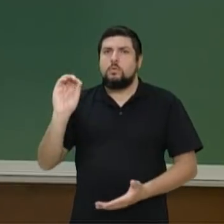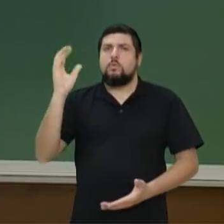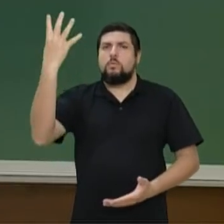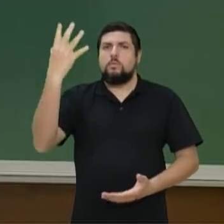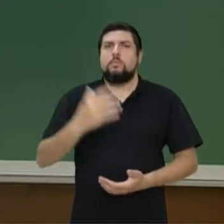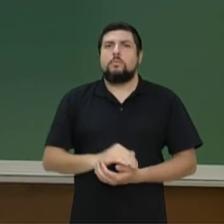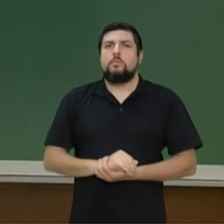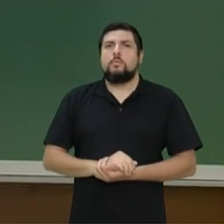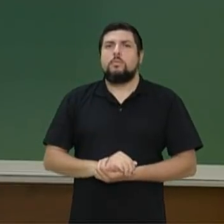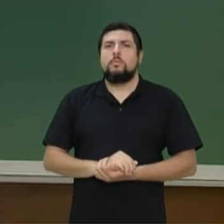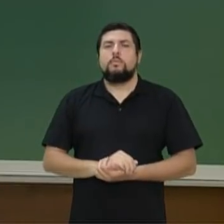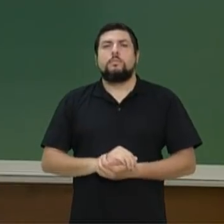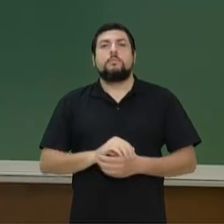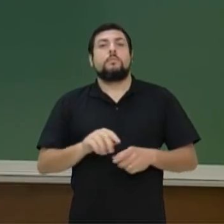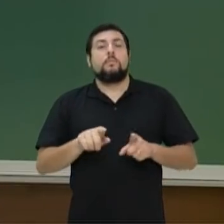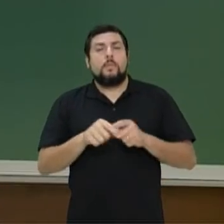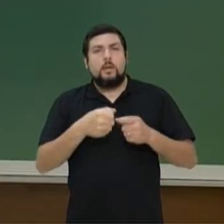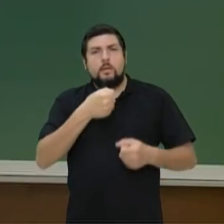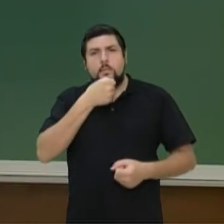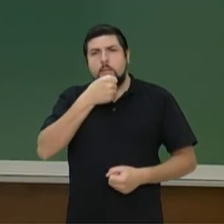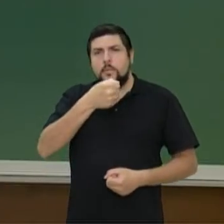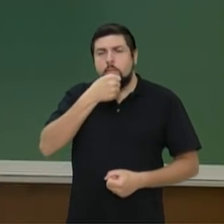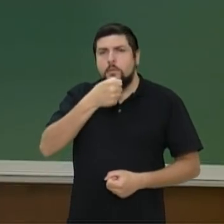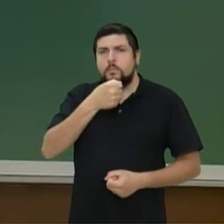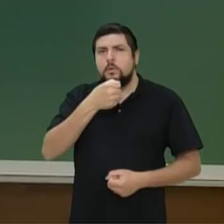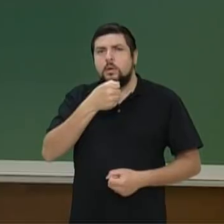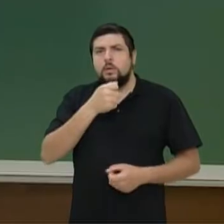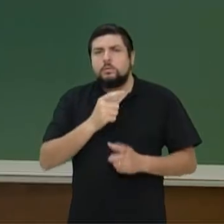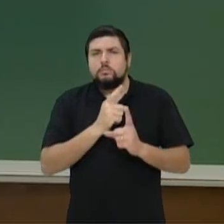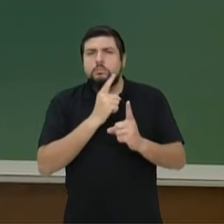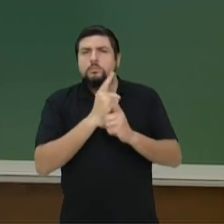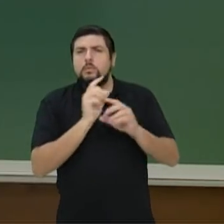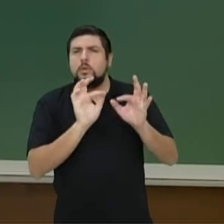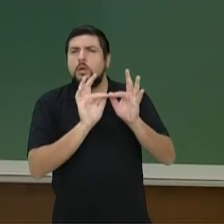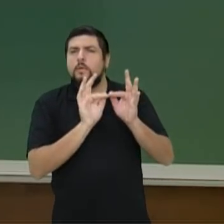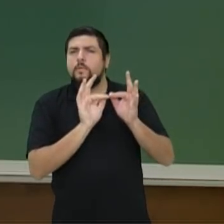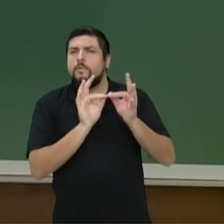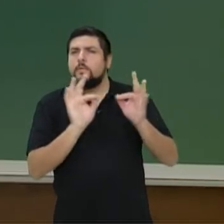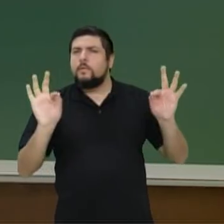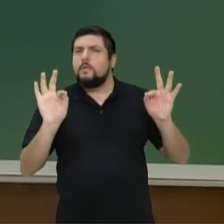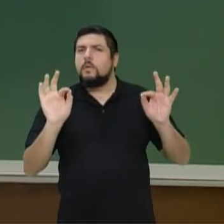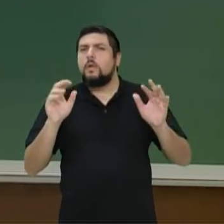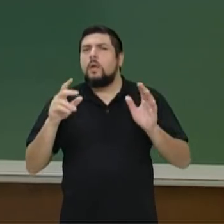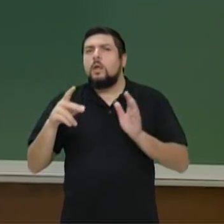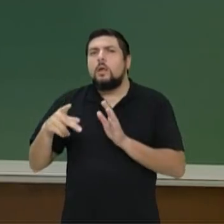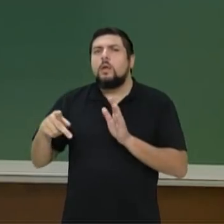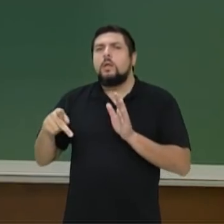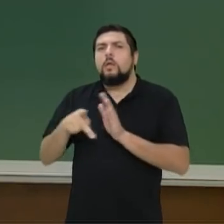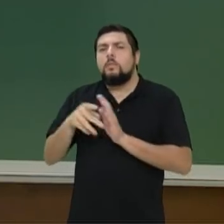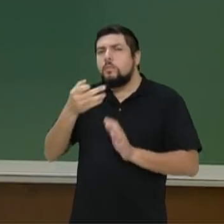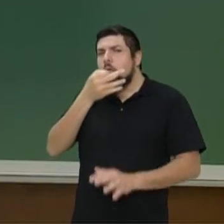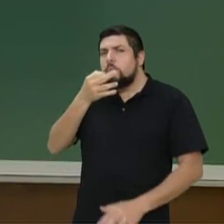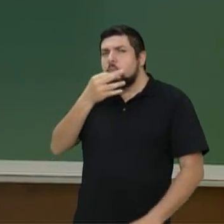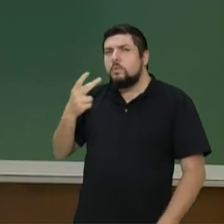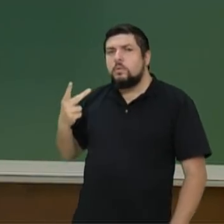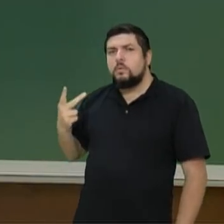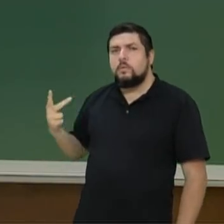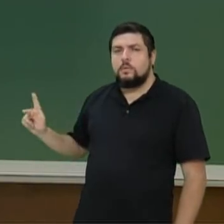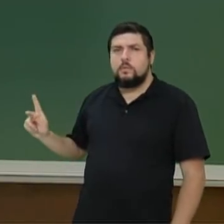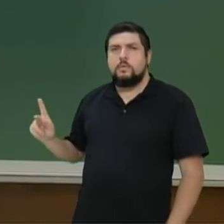na reportagem a frase que expressa essa opinião, né? A opinião da autora,